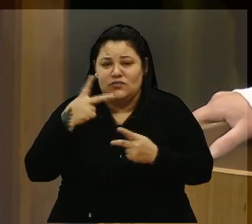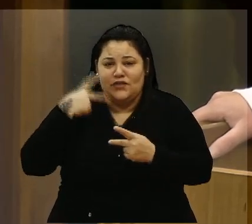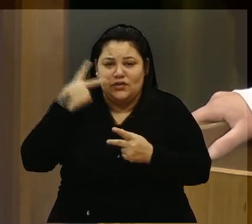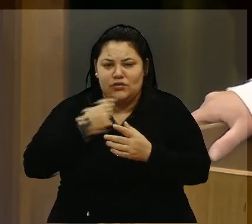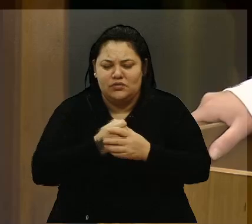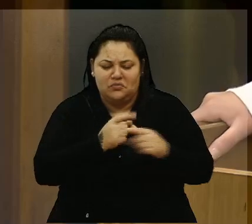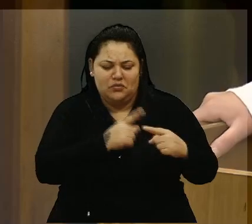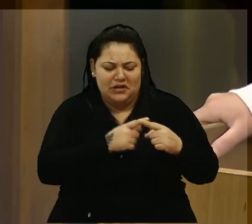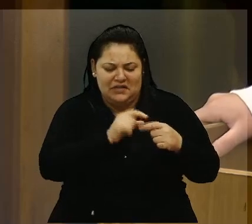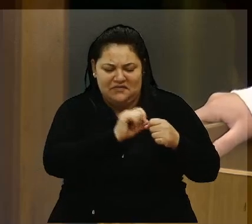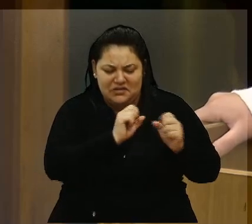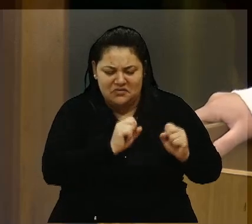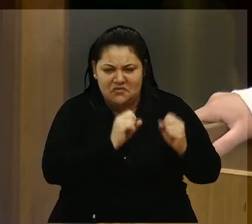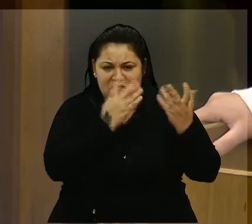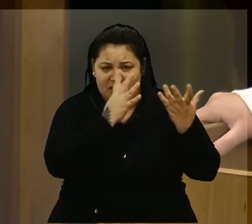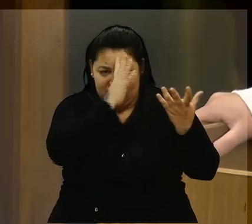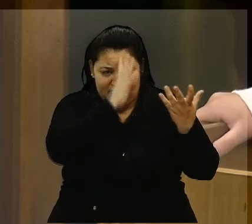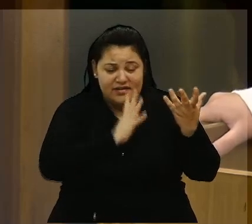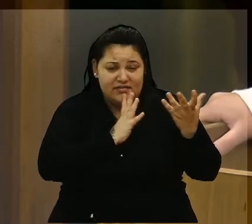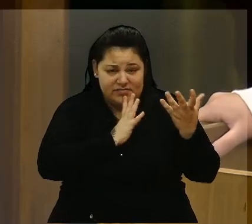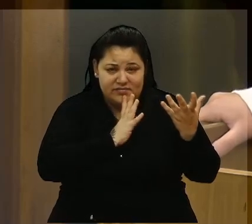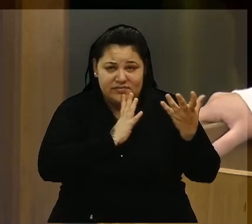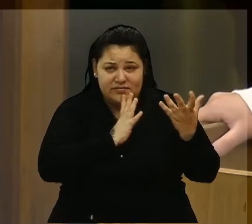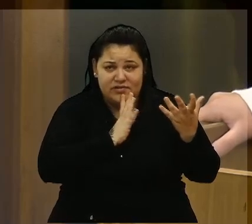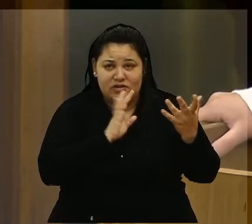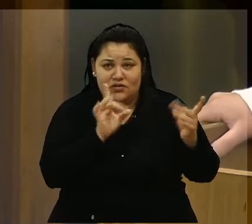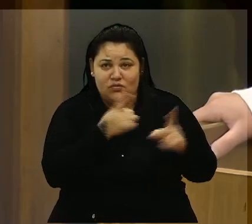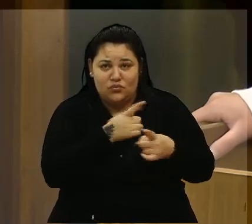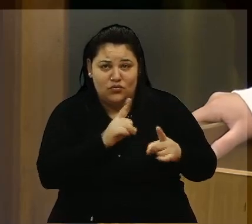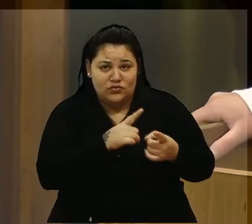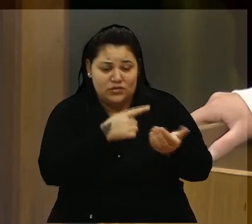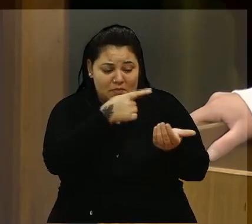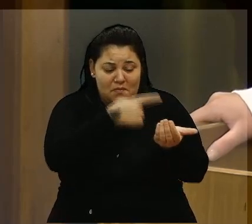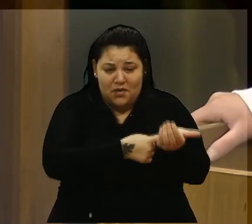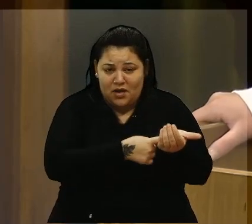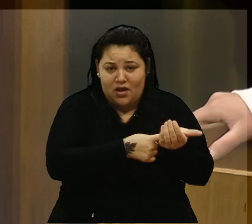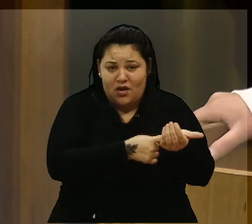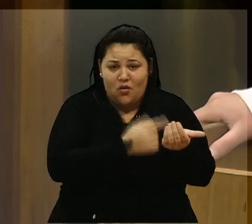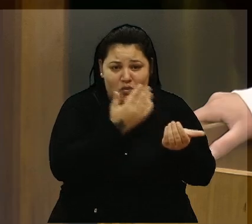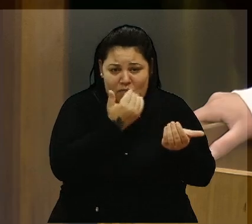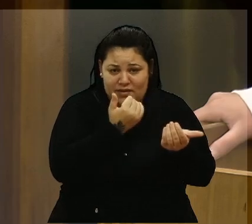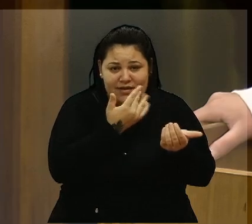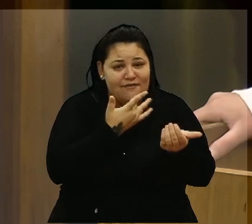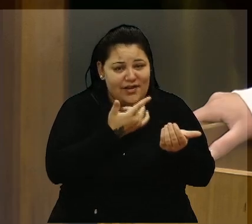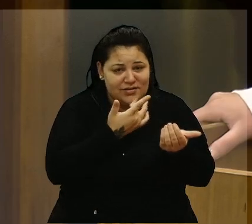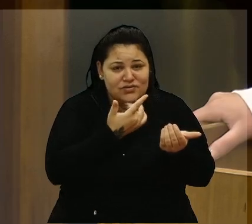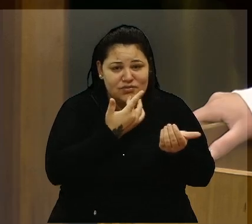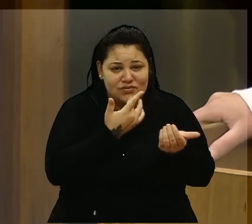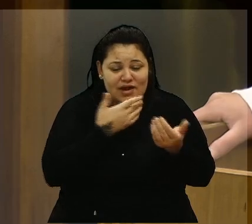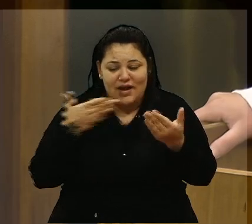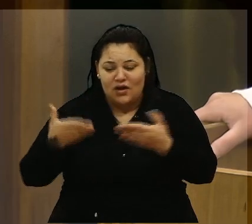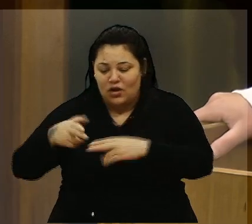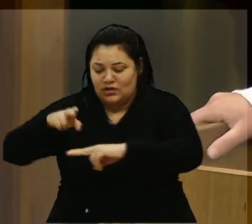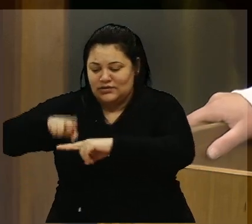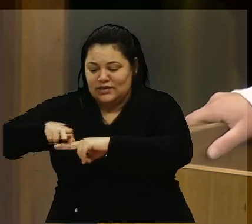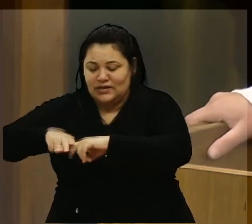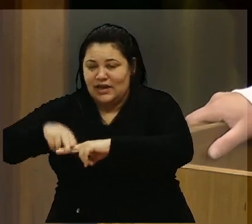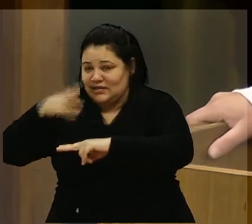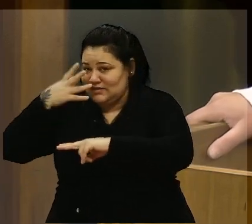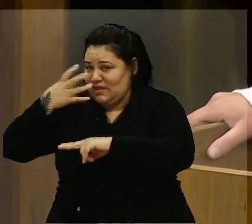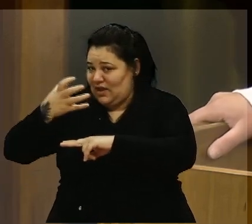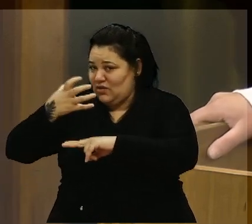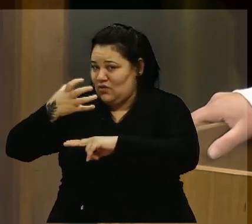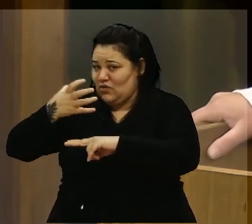fazer um evento gratuito com música e salsichão é muito fácil. Mas agora sentar seriamente